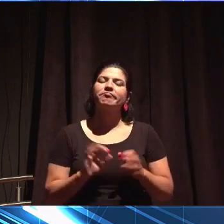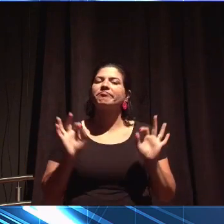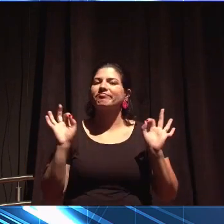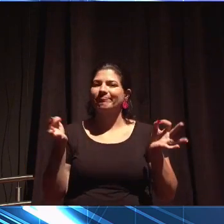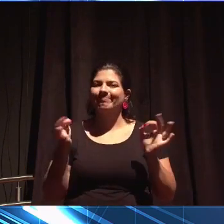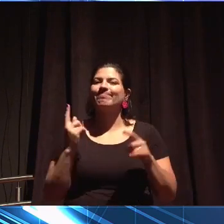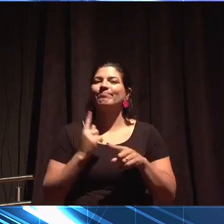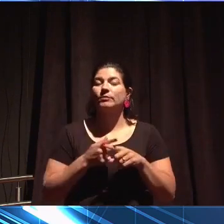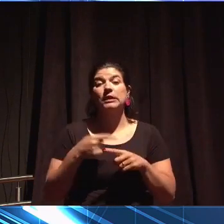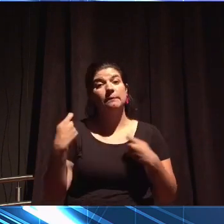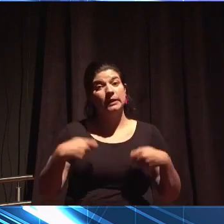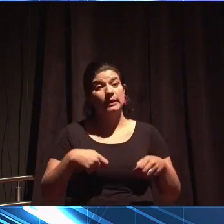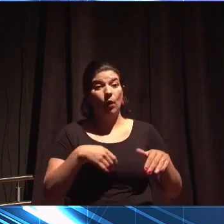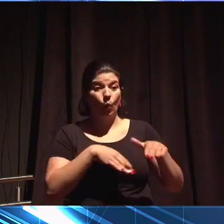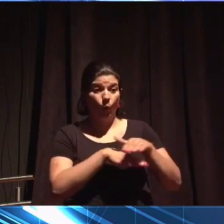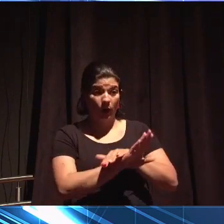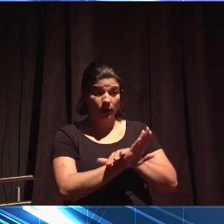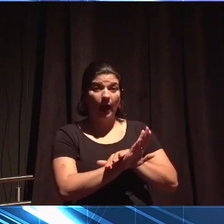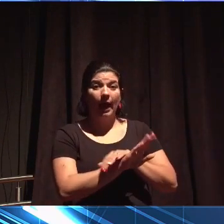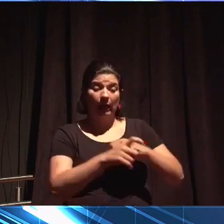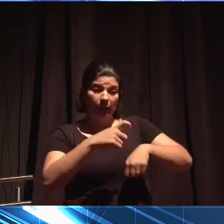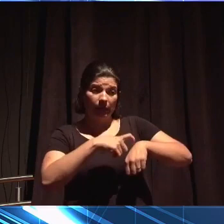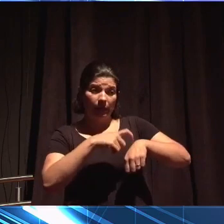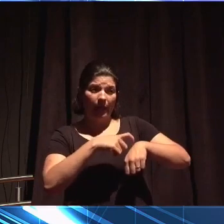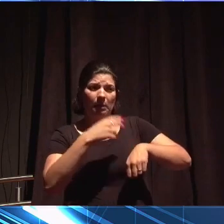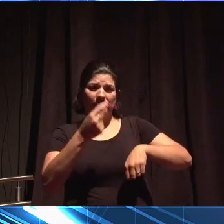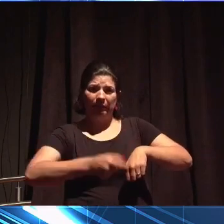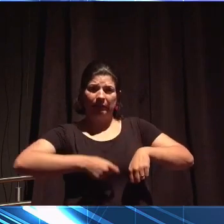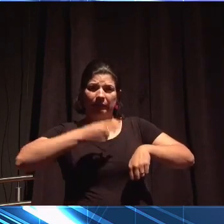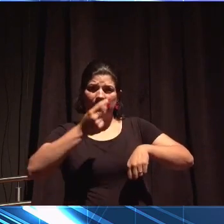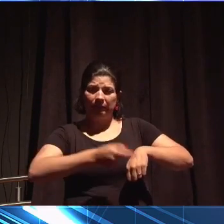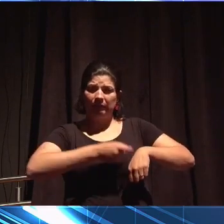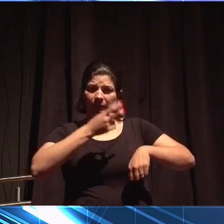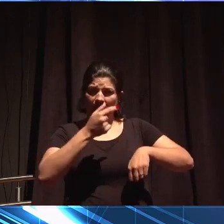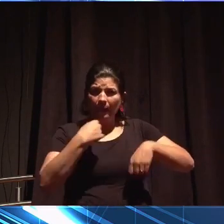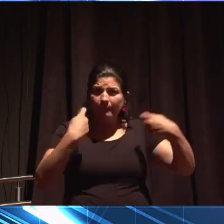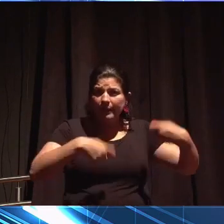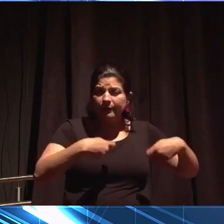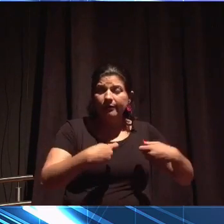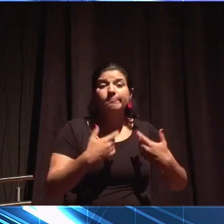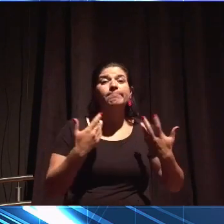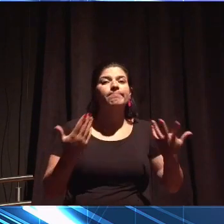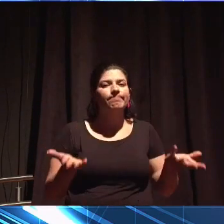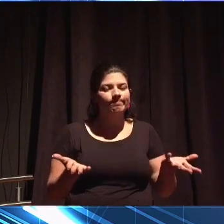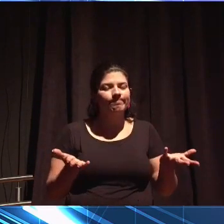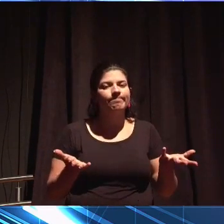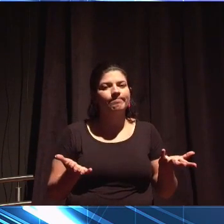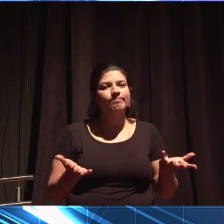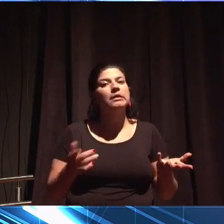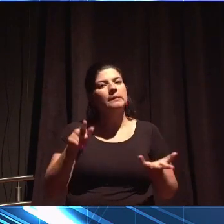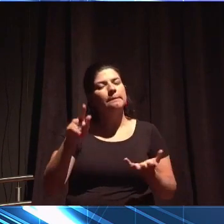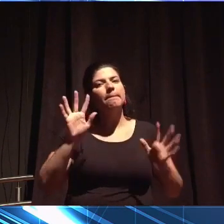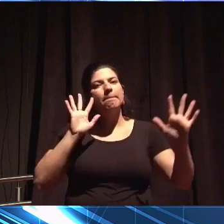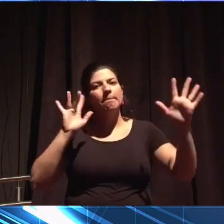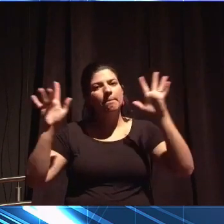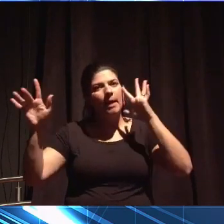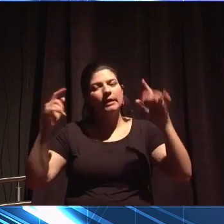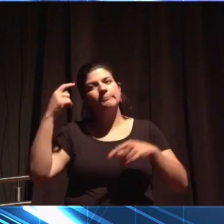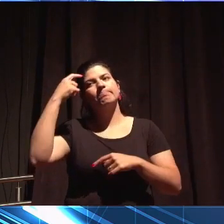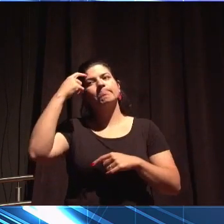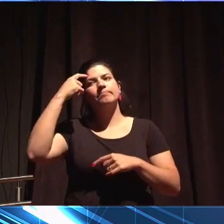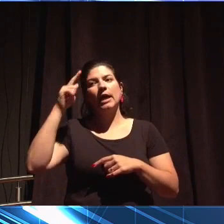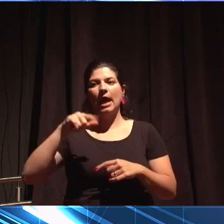é aquilo, você precisa armazenar aquele log por tanto tempo, deixar aquele dado quente por tanto tempo. Então, leve isso em consideração